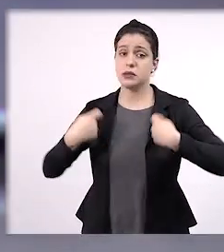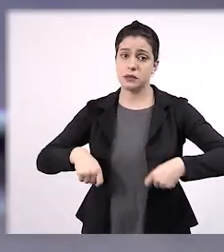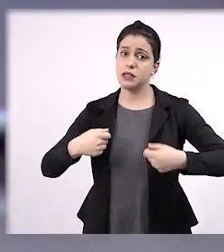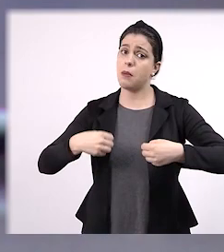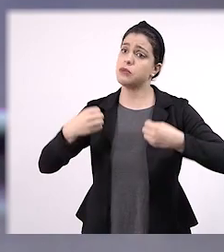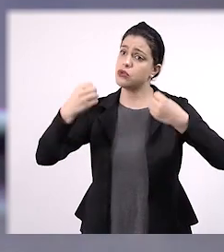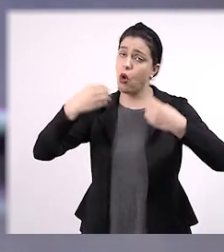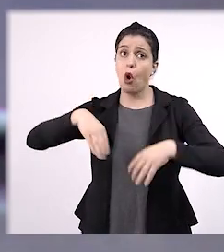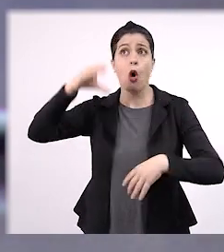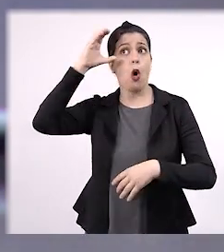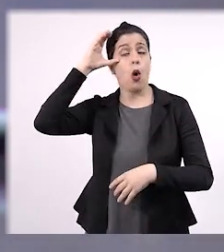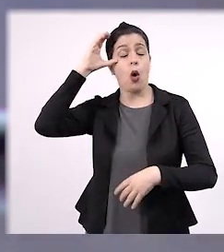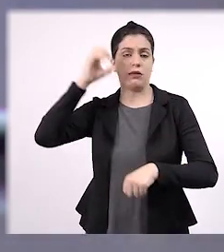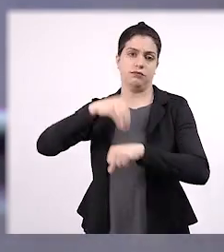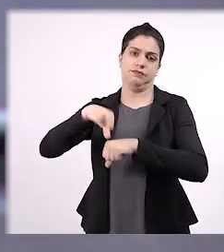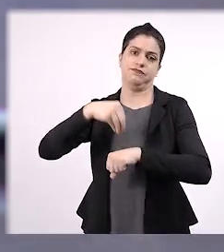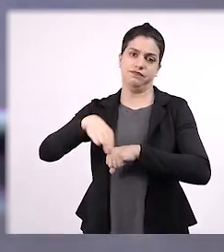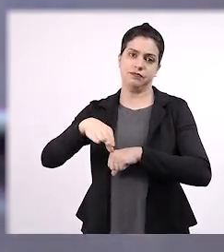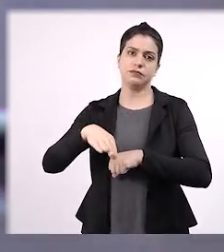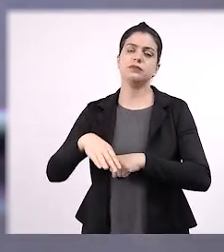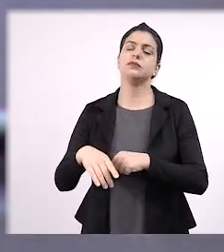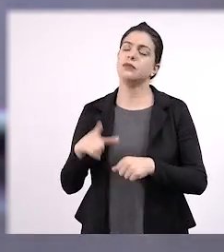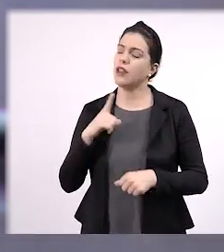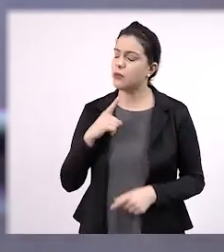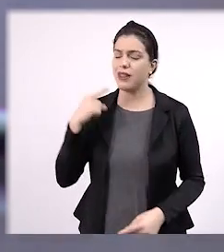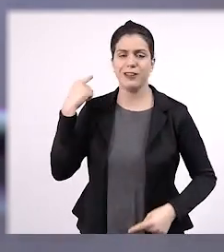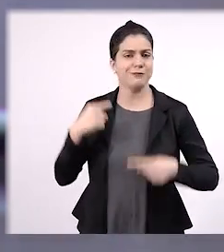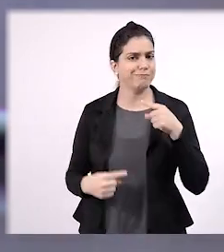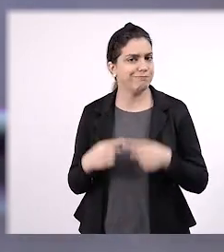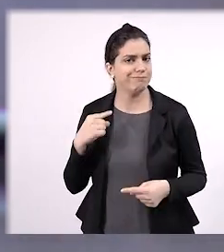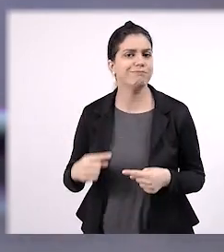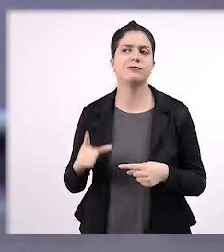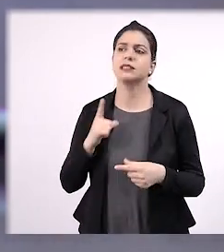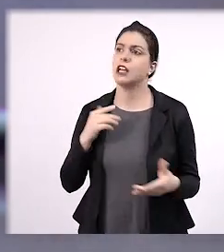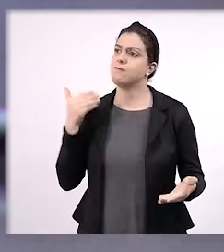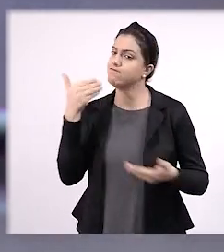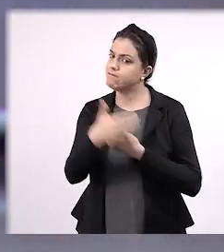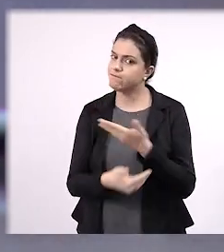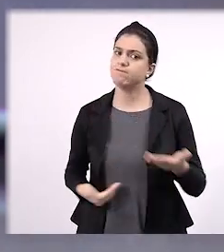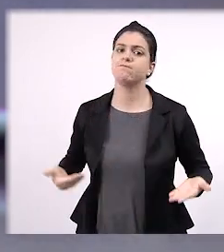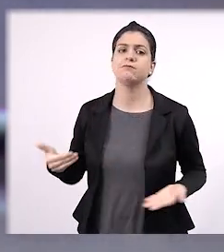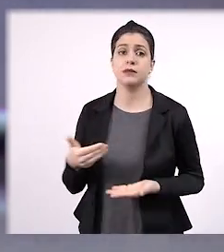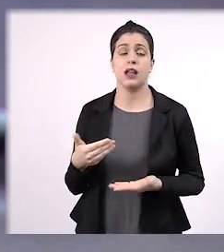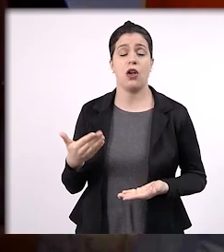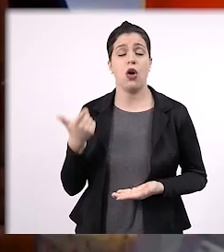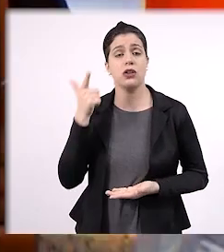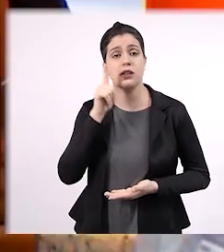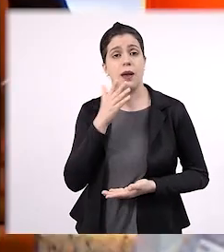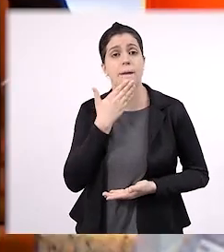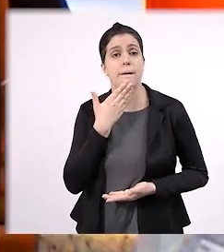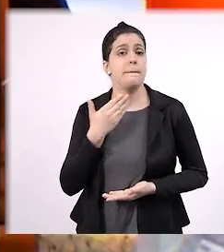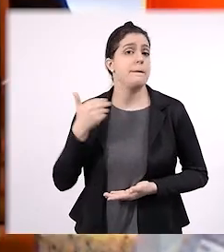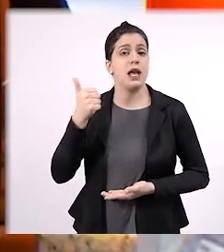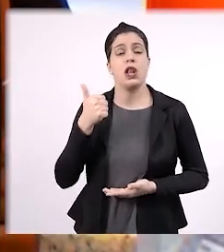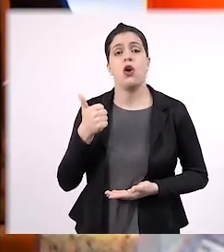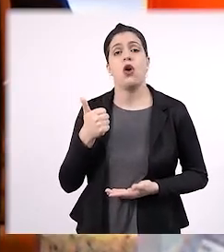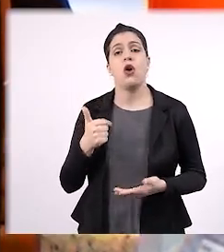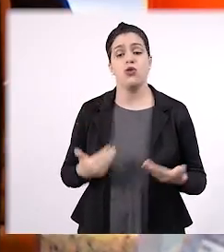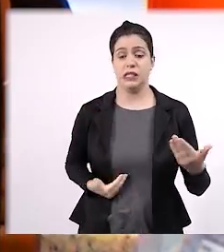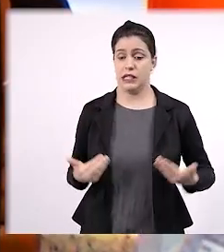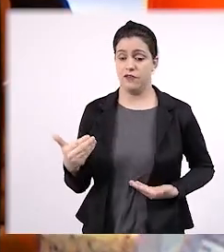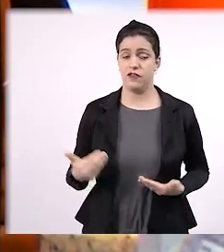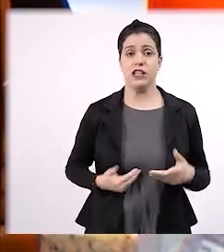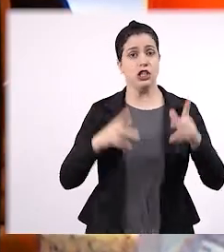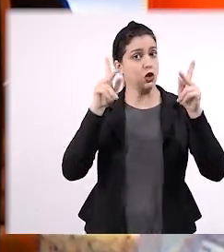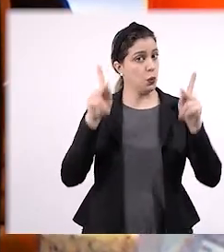dos idosos. Isso gera visibilidade, isso gera discussão, isso gera uma melhora realmente nos serviços